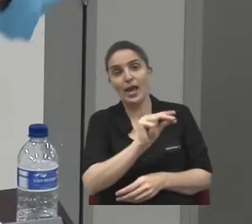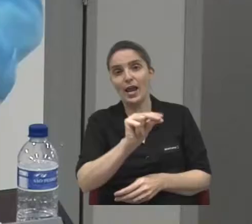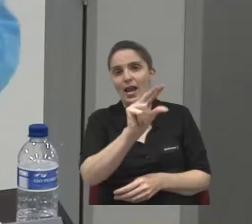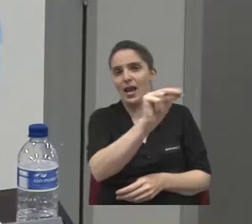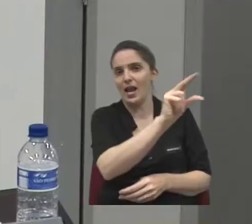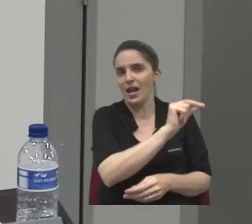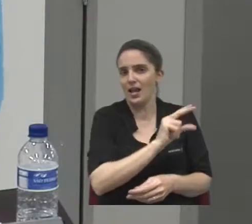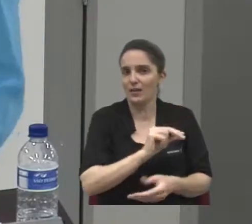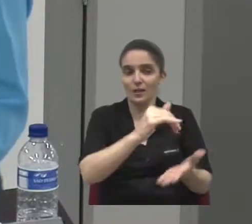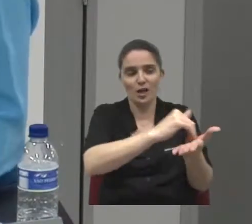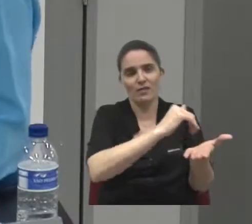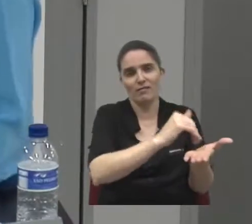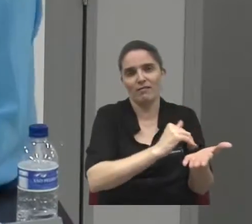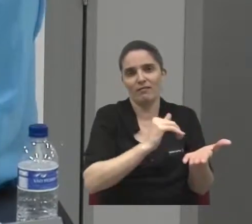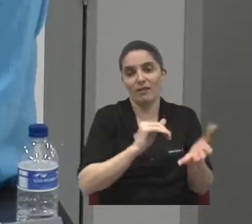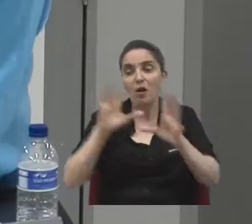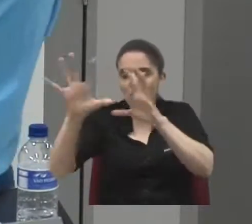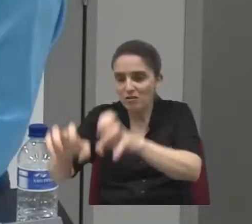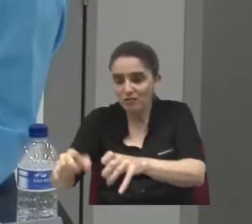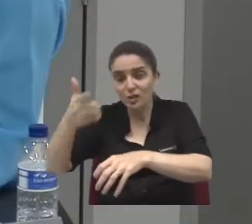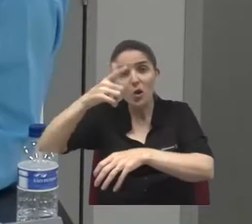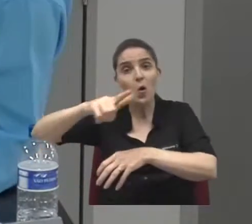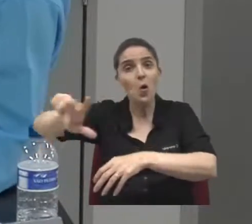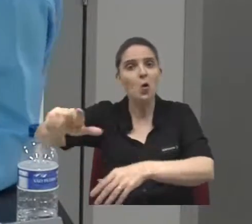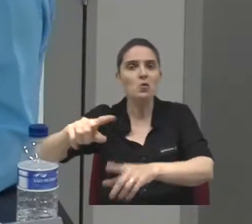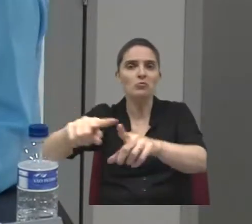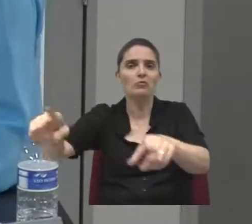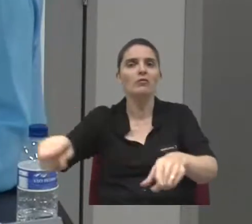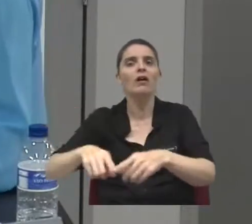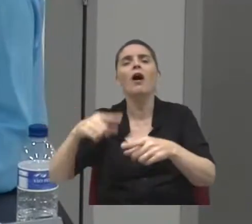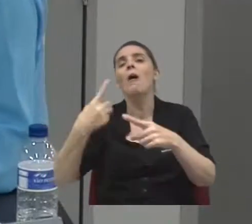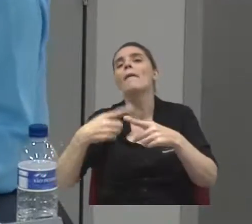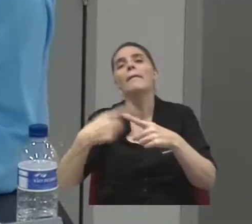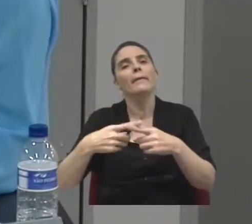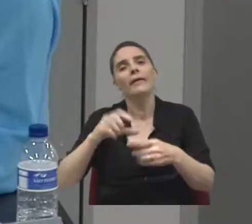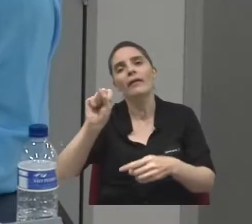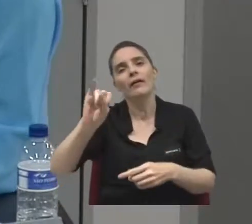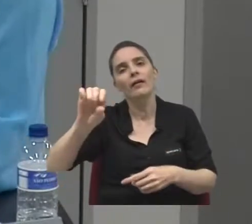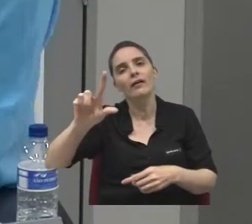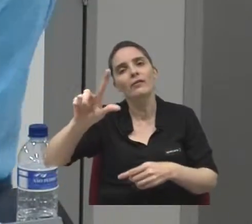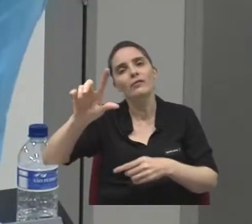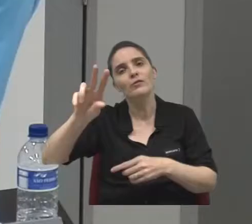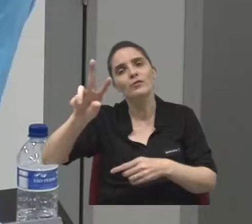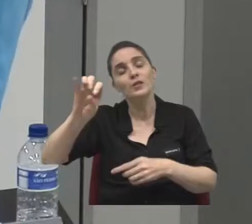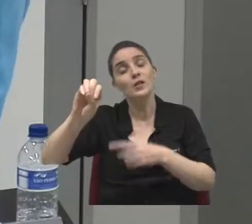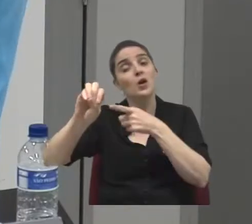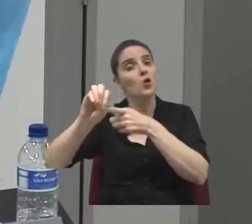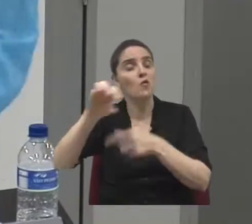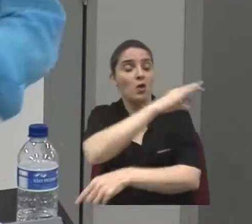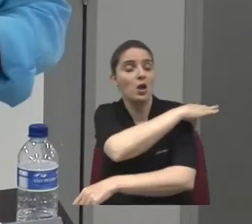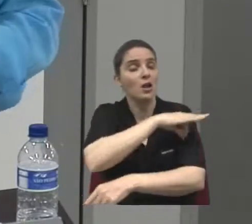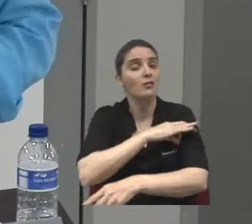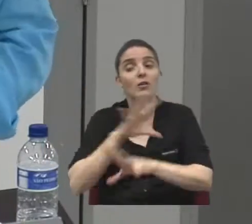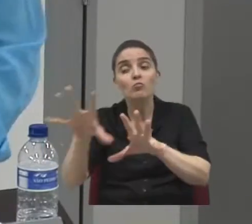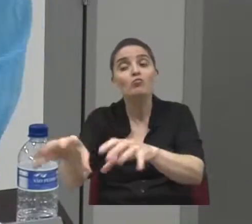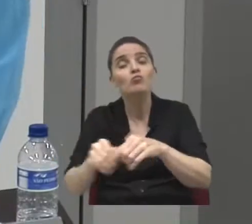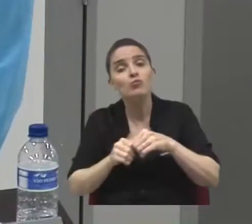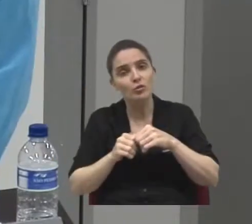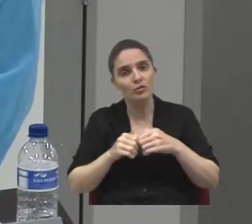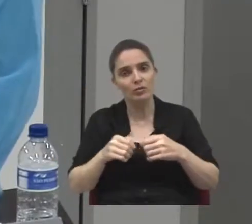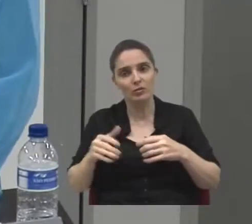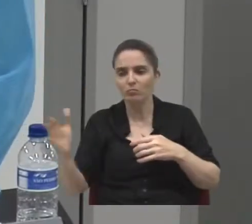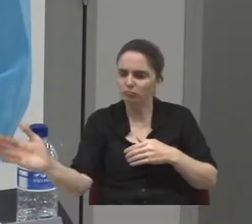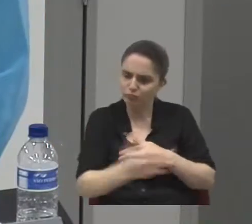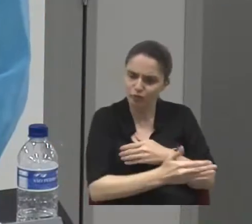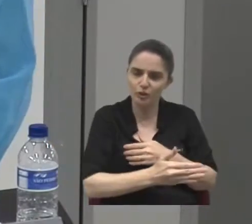do outro lado. Por que o governo Silvio não foi tirar eles naquela oportunidade? Por que não foi? Agora falar